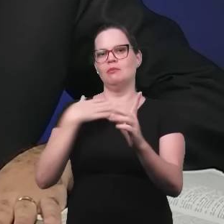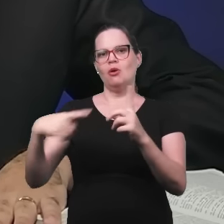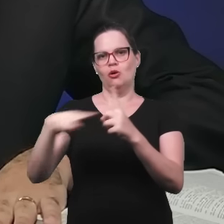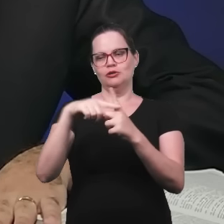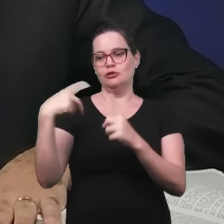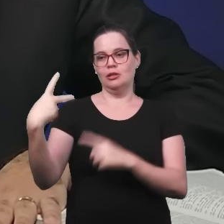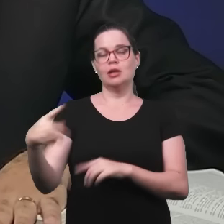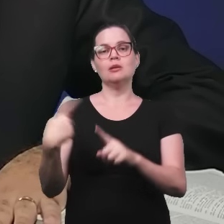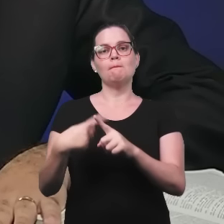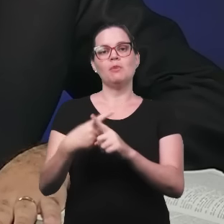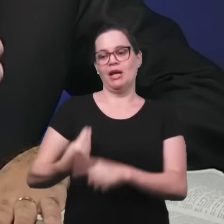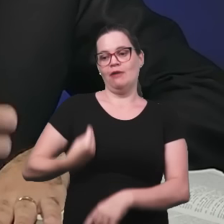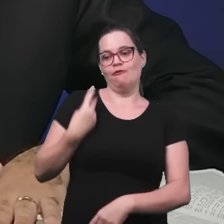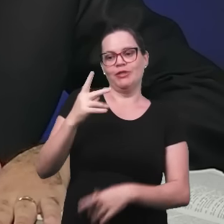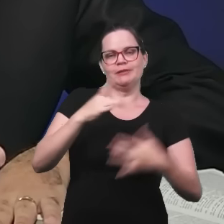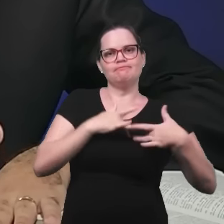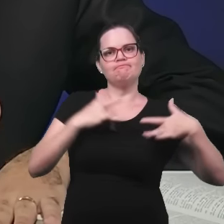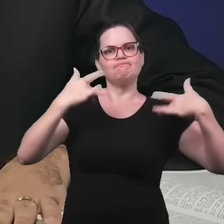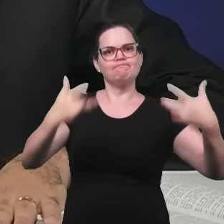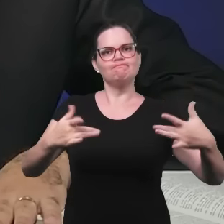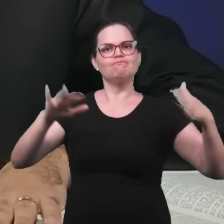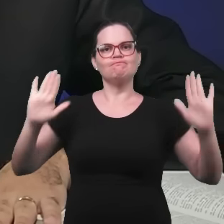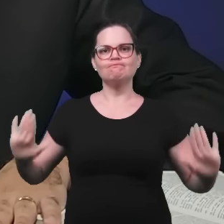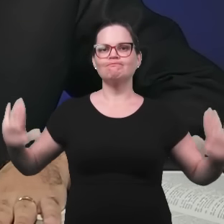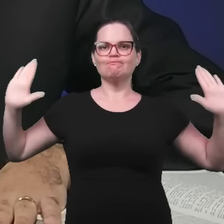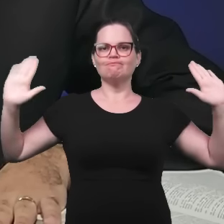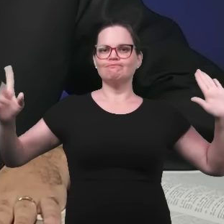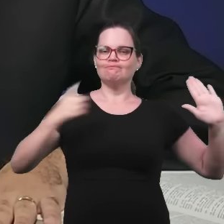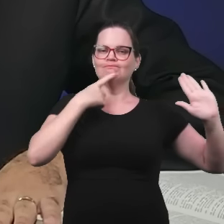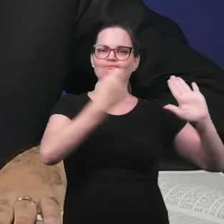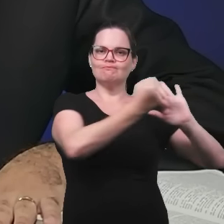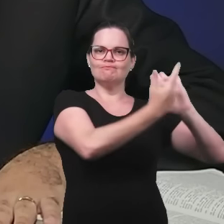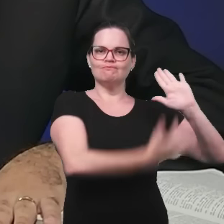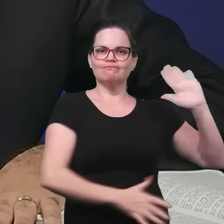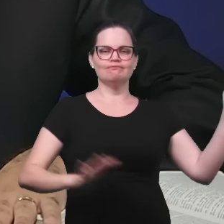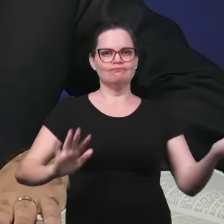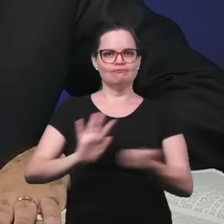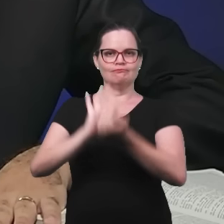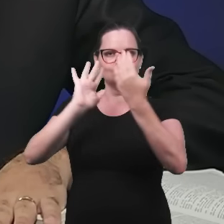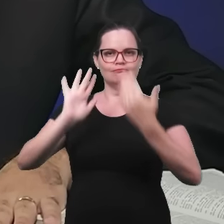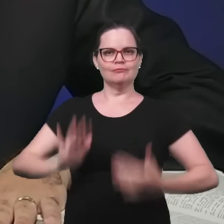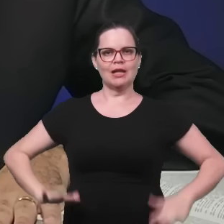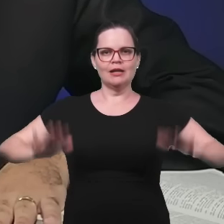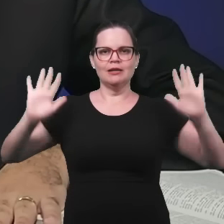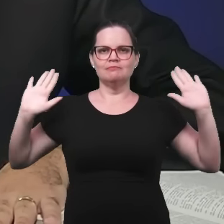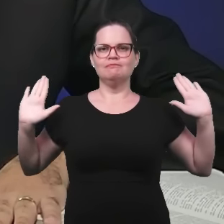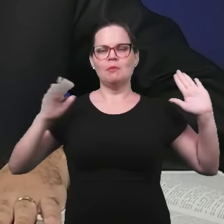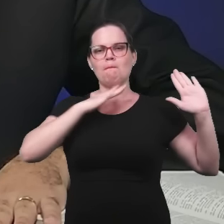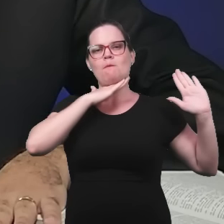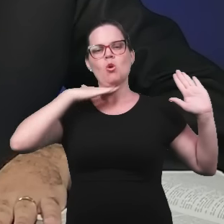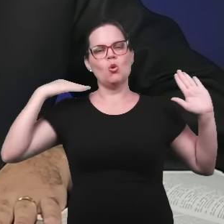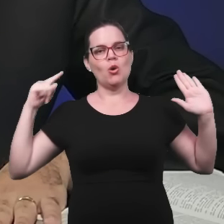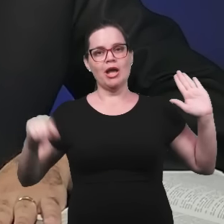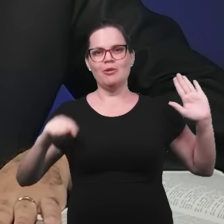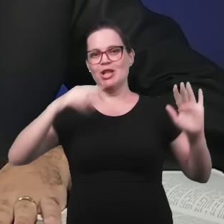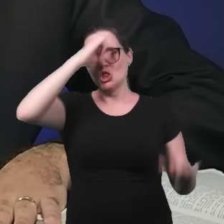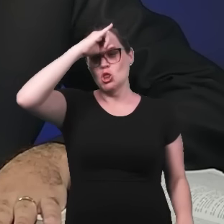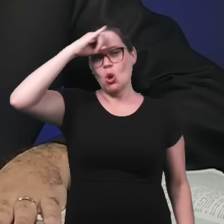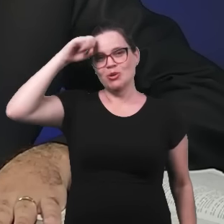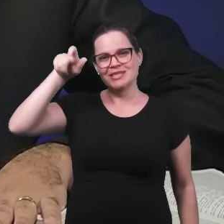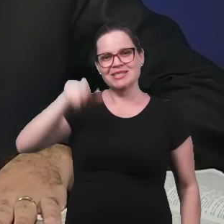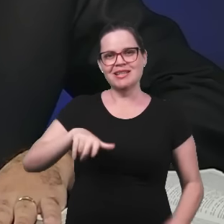vida, derramou o seu sangue puro, inocente, mas é no sangue de Jesus que nós encontramos